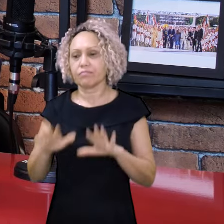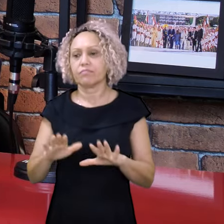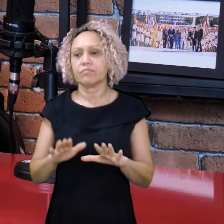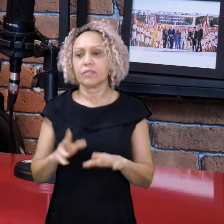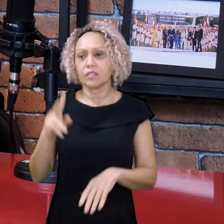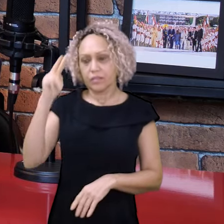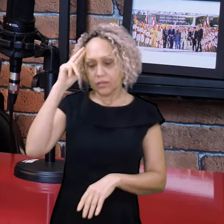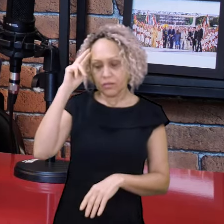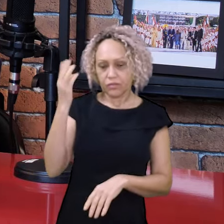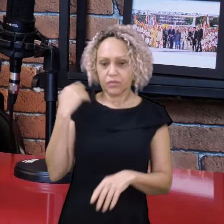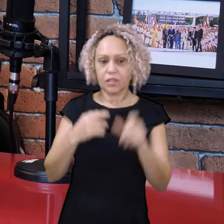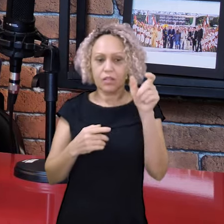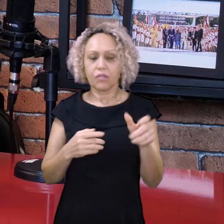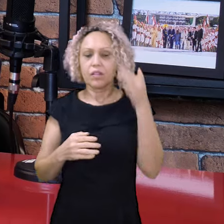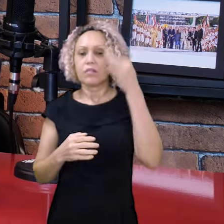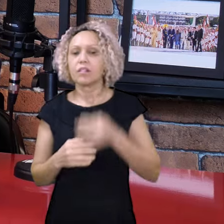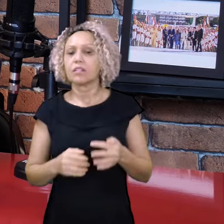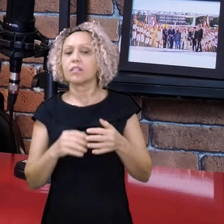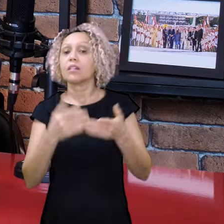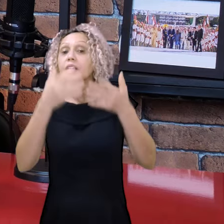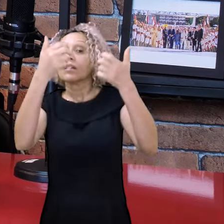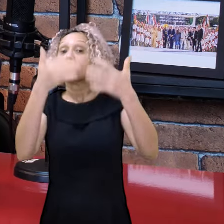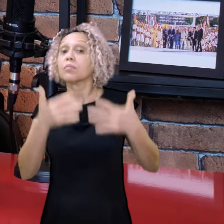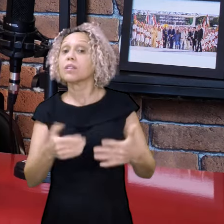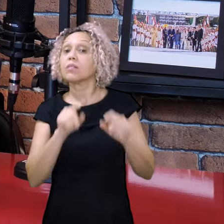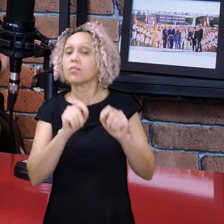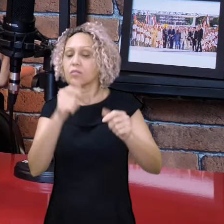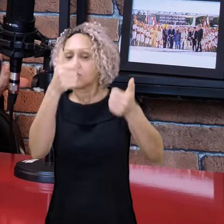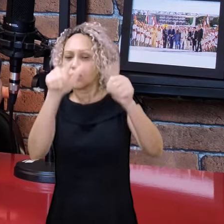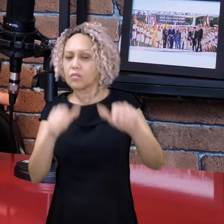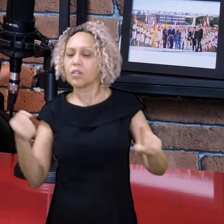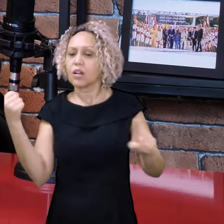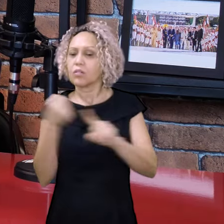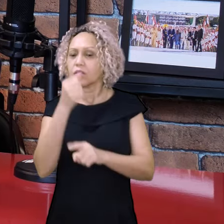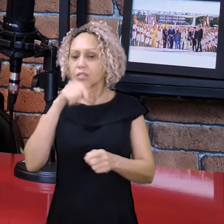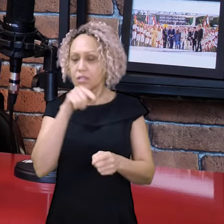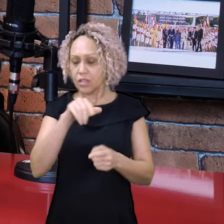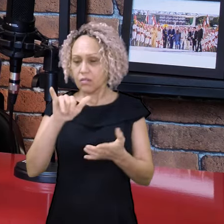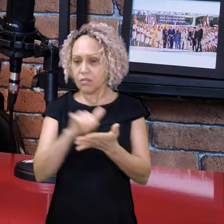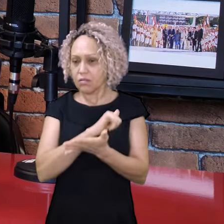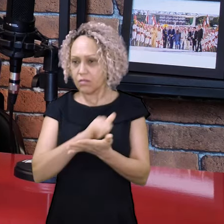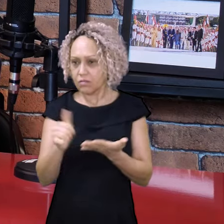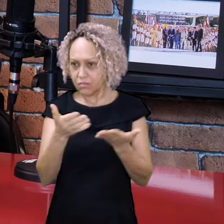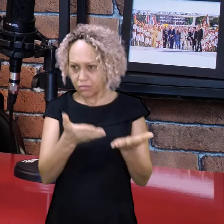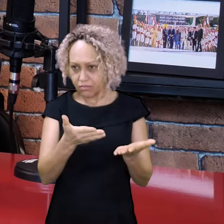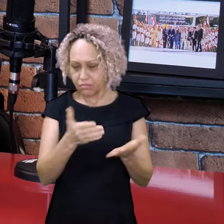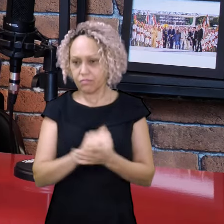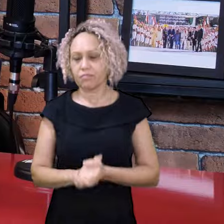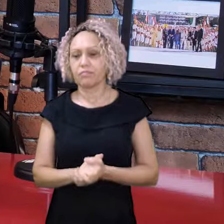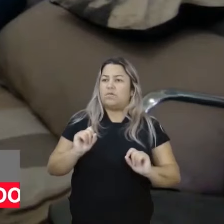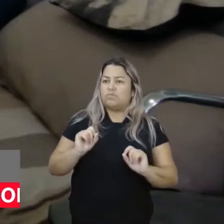última segunda-feira, o editor Fernando Brasil comentou matéria publicada no portal do PT com a análise dos impactos dessa desastrosa